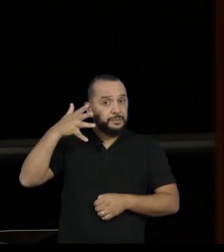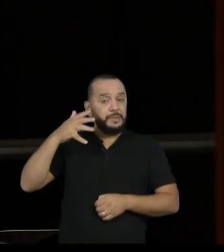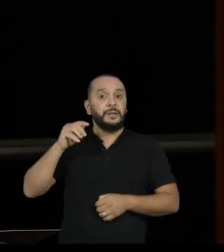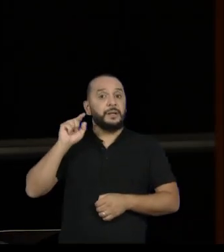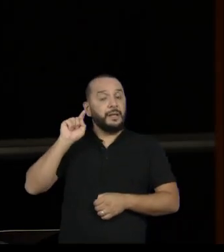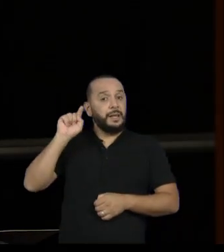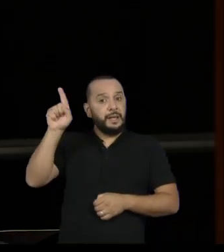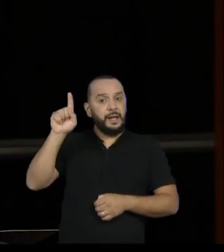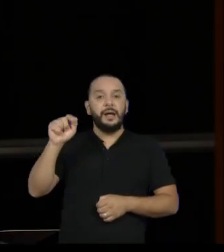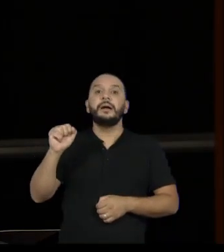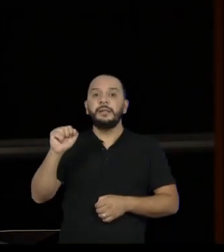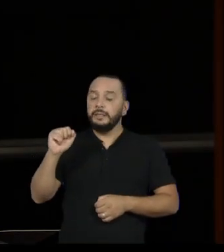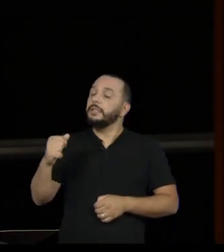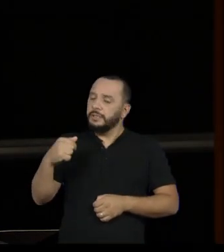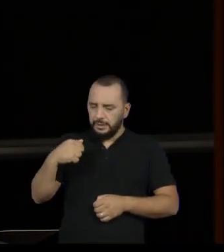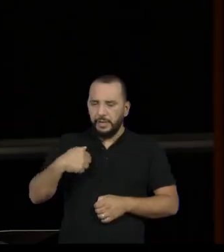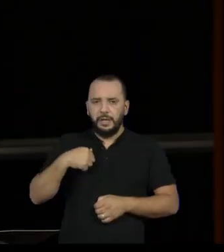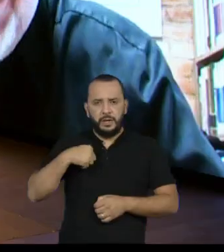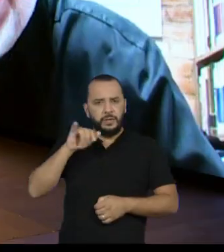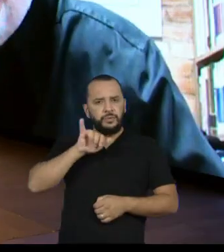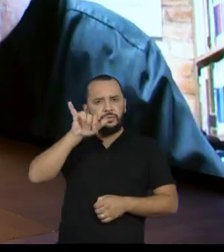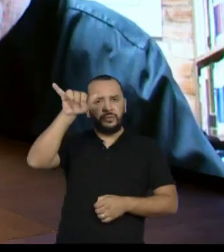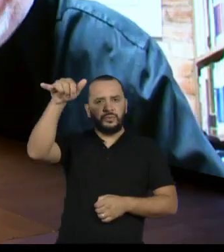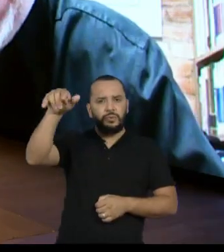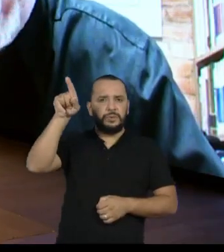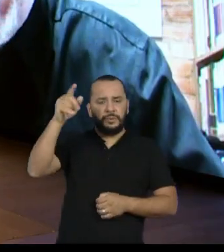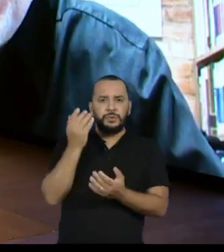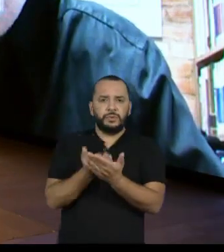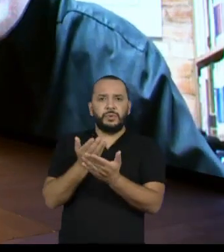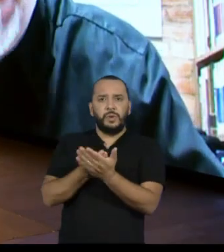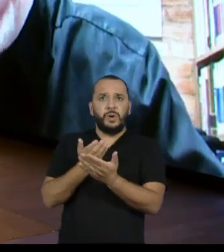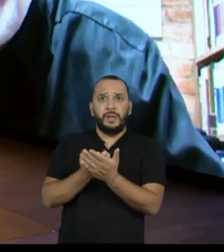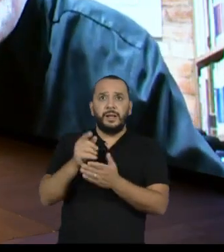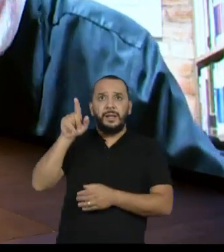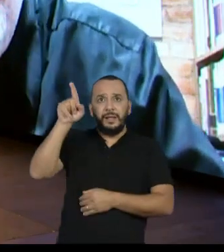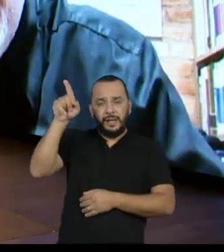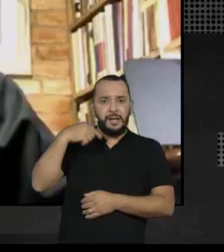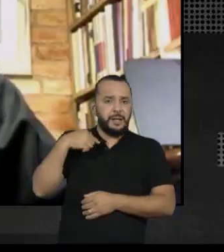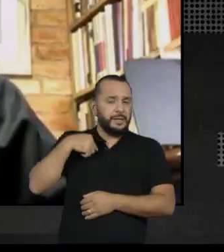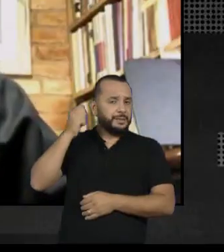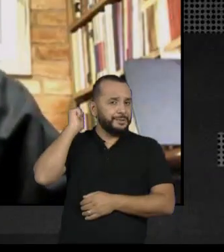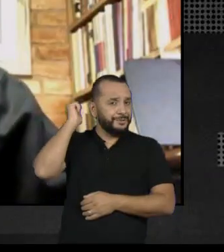inglês. Você vai fazer um curso de inglês, um estágio de inglês de 6